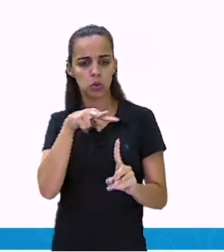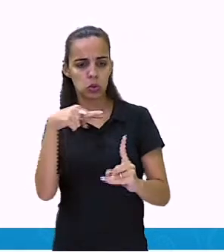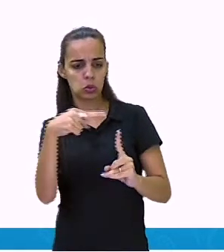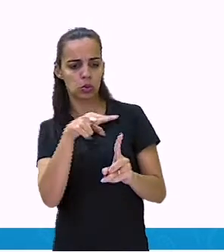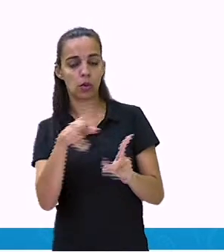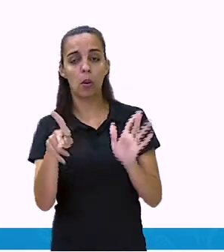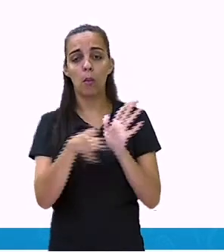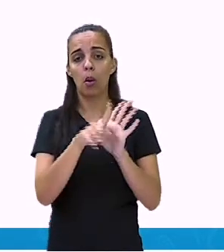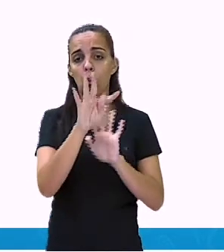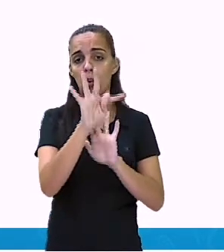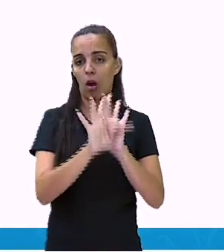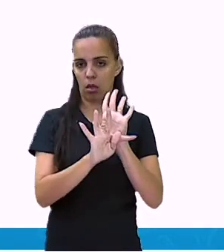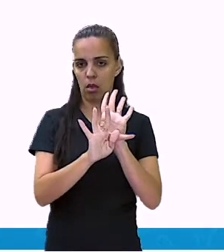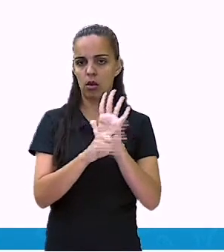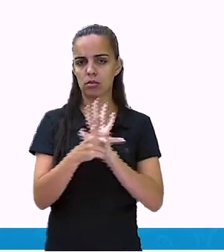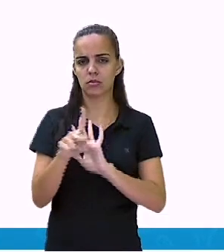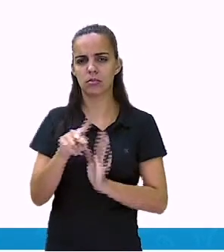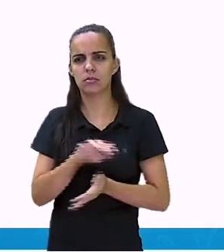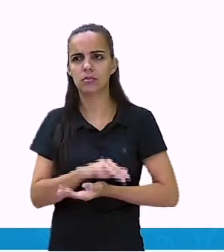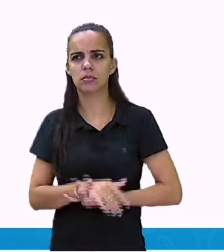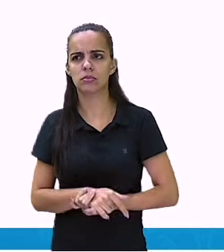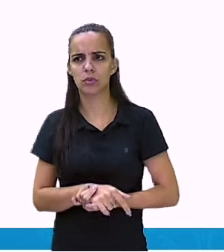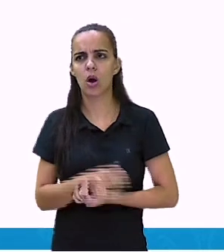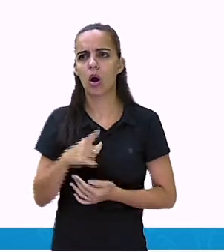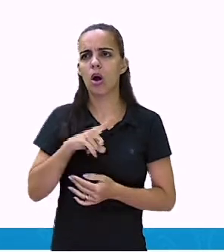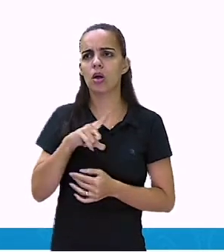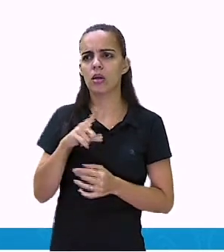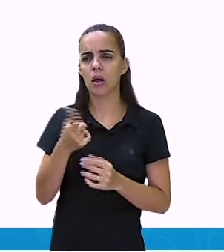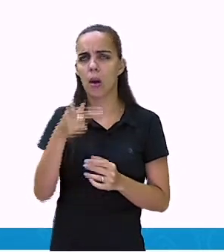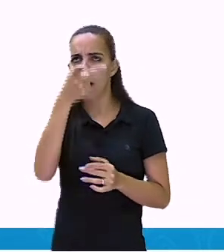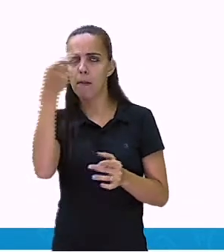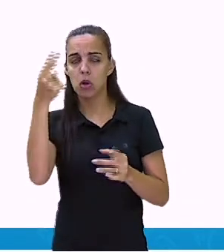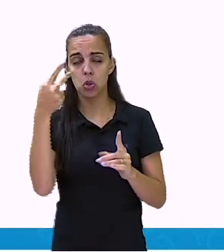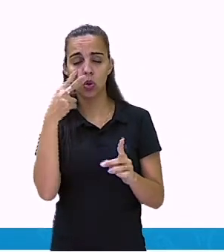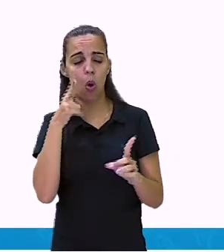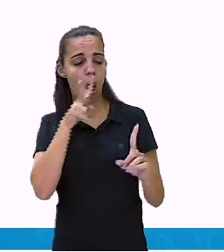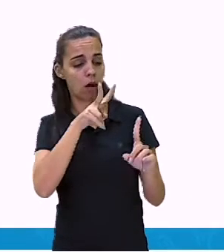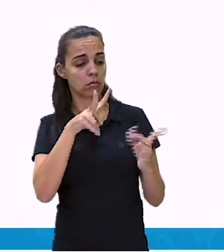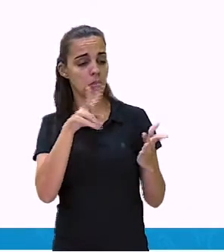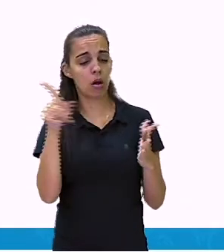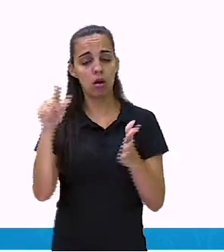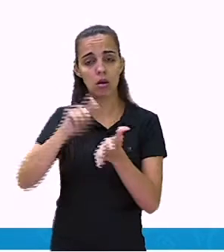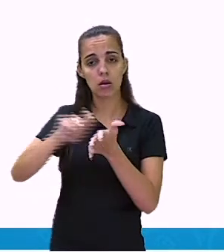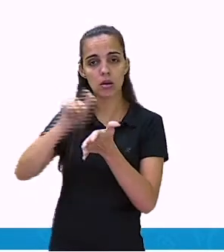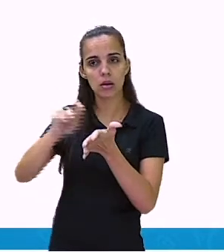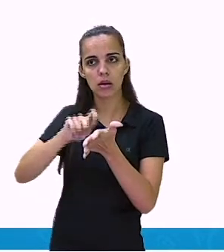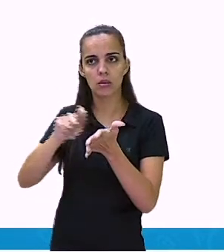ok? Tese é o ponto de vista que o autor defende.